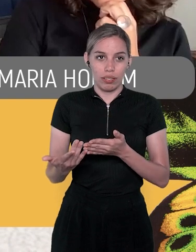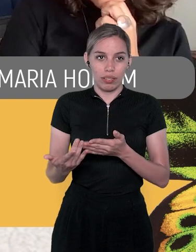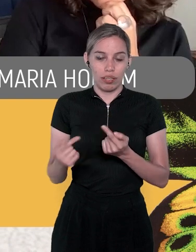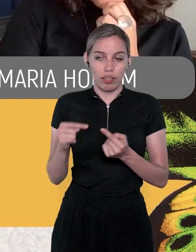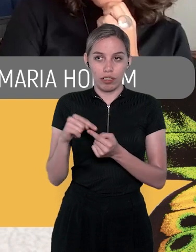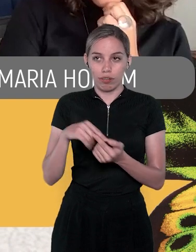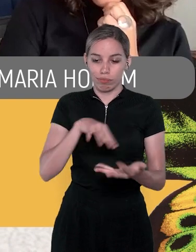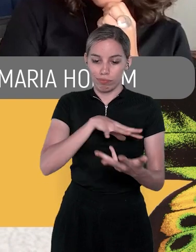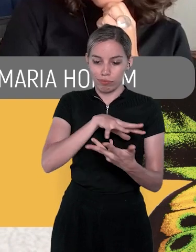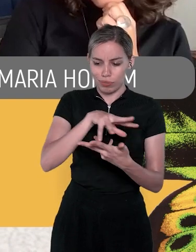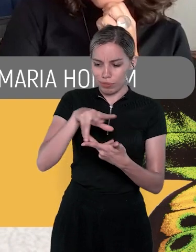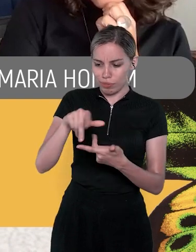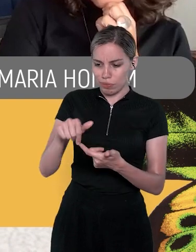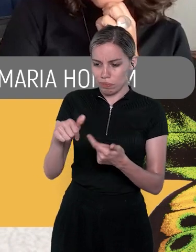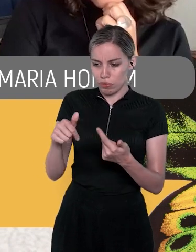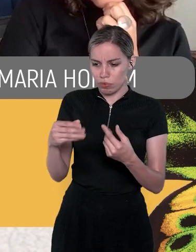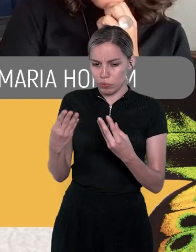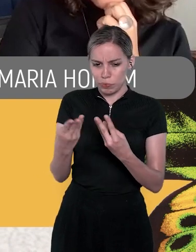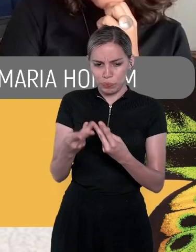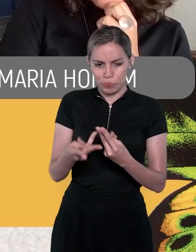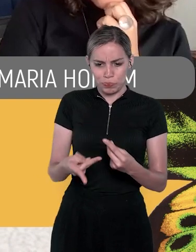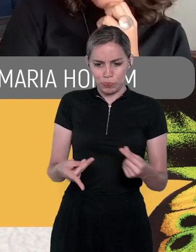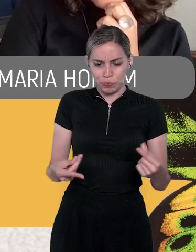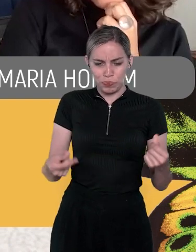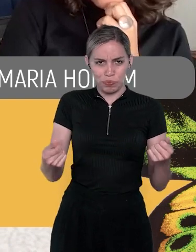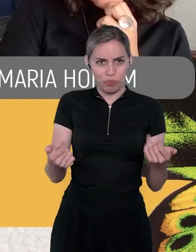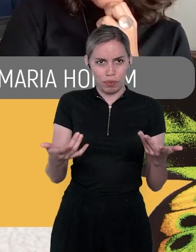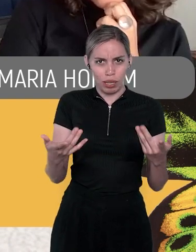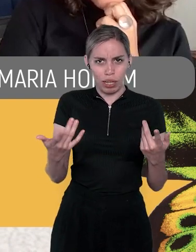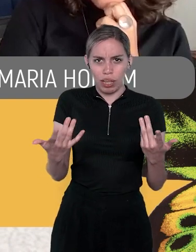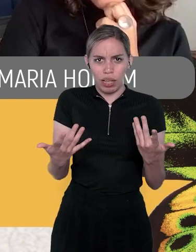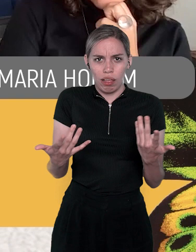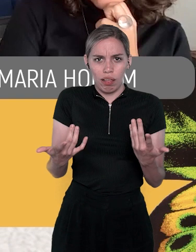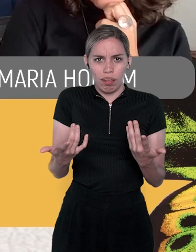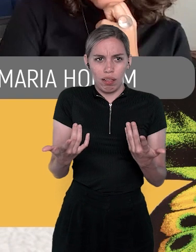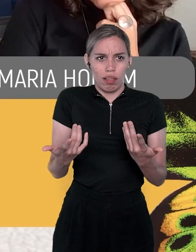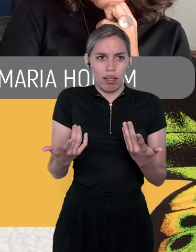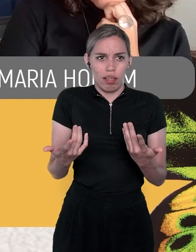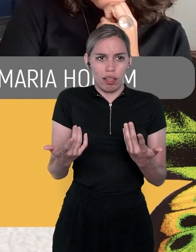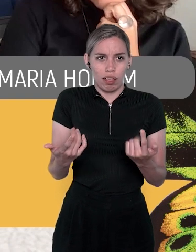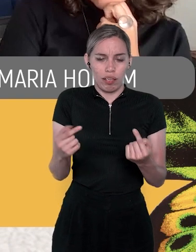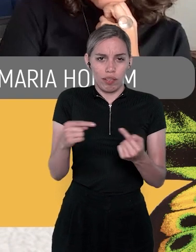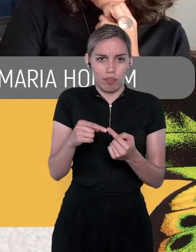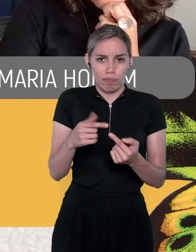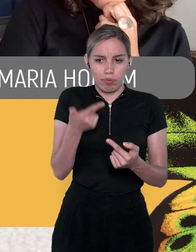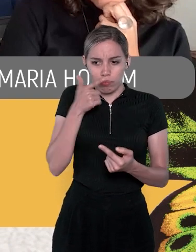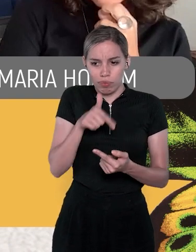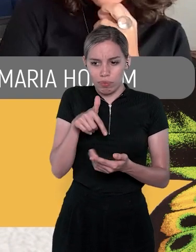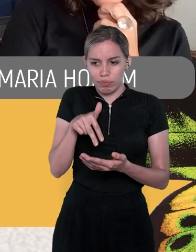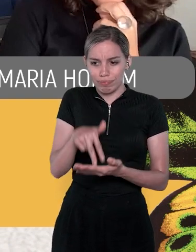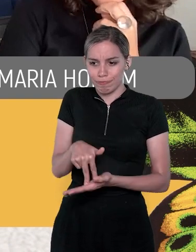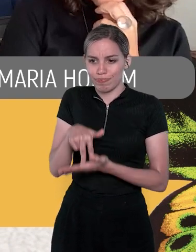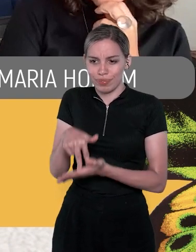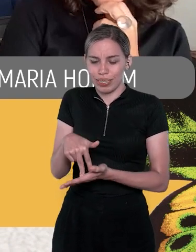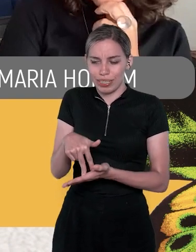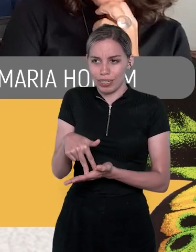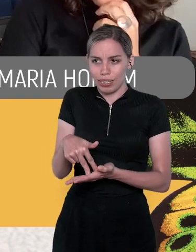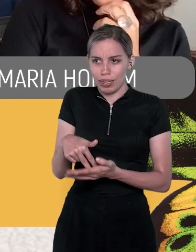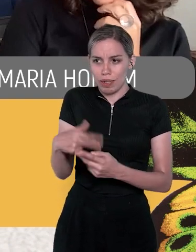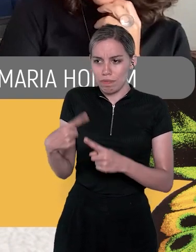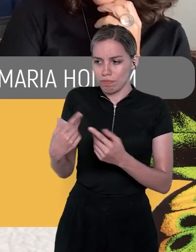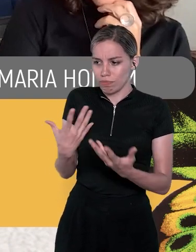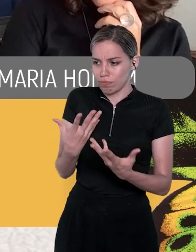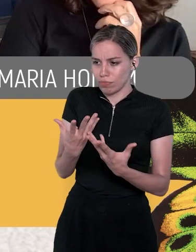esfacelando, com esse terreno que ficou líquido e né, você não consegue mais se sustentar nele,